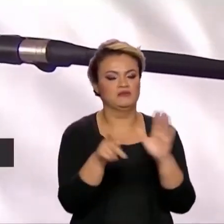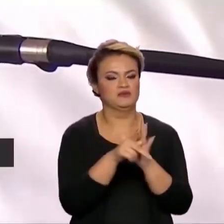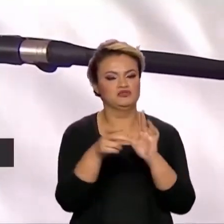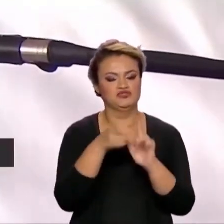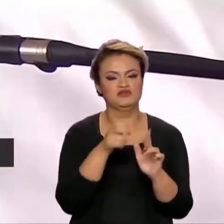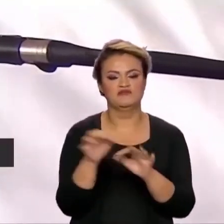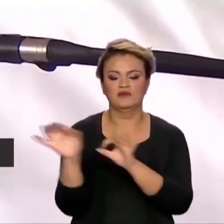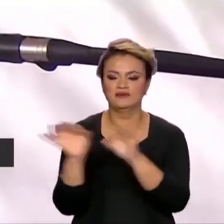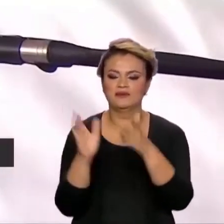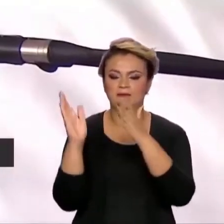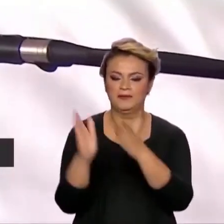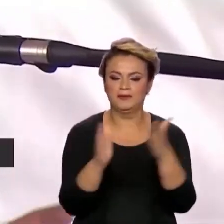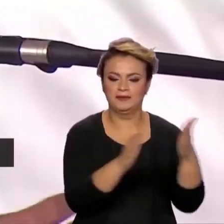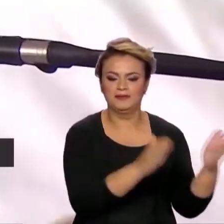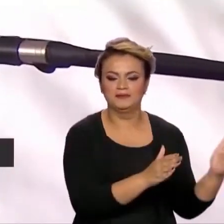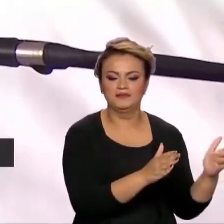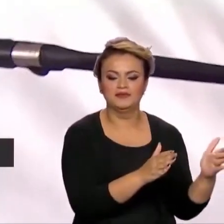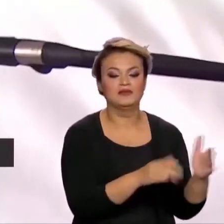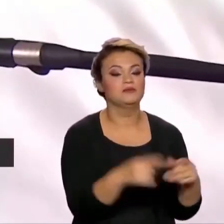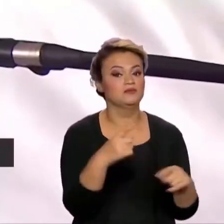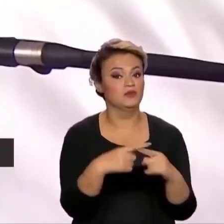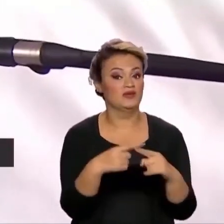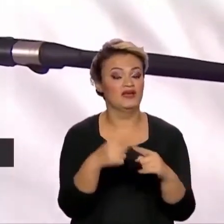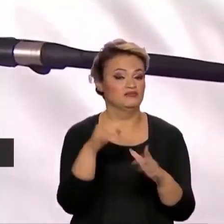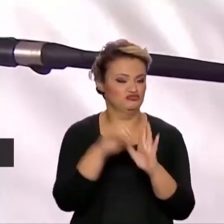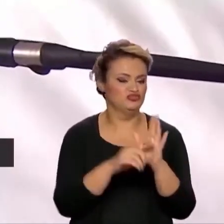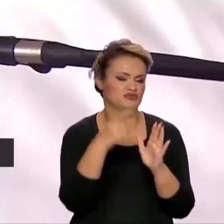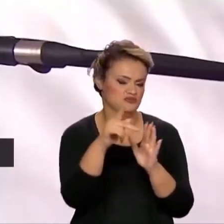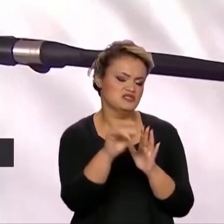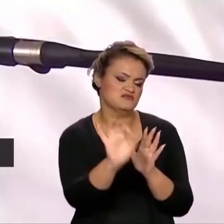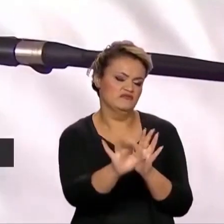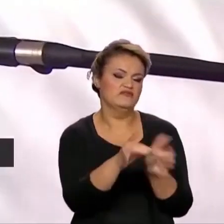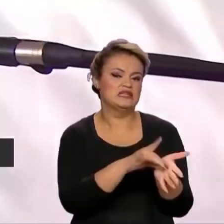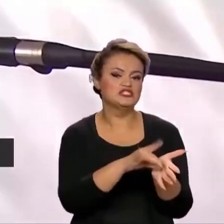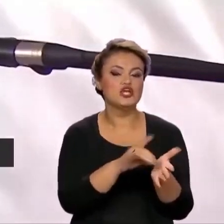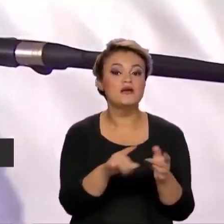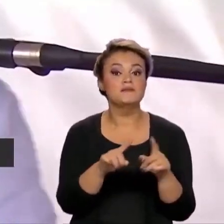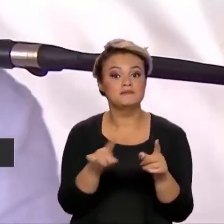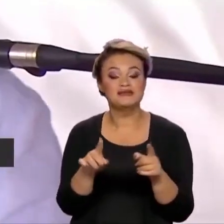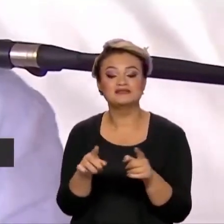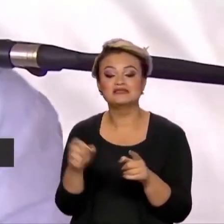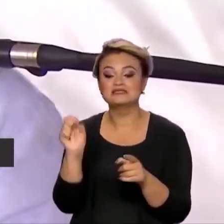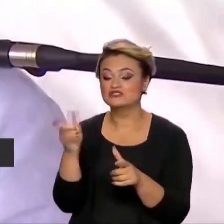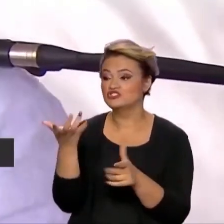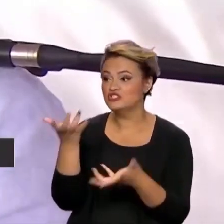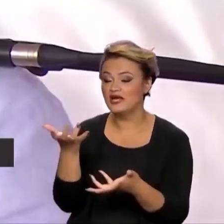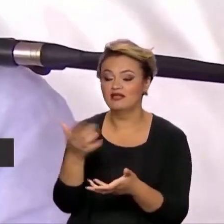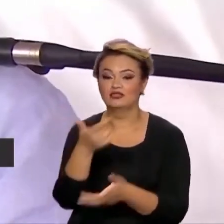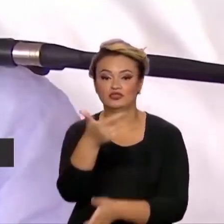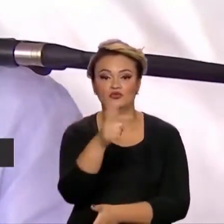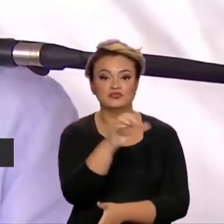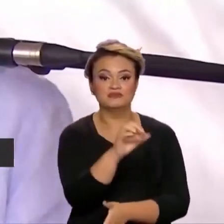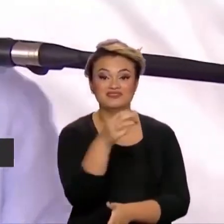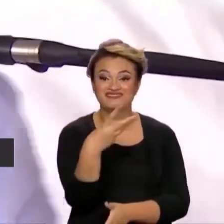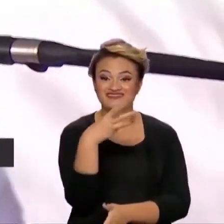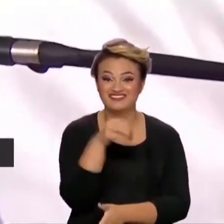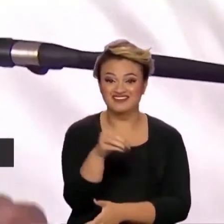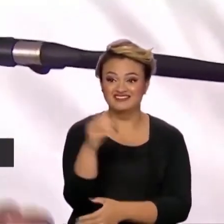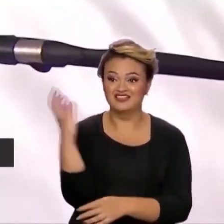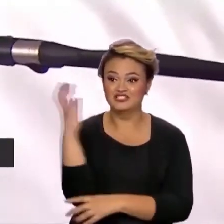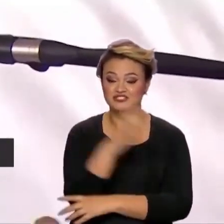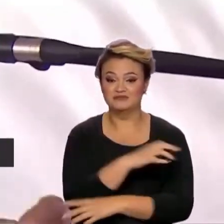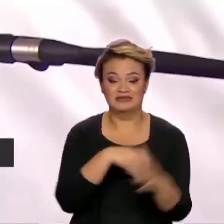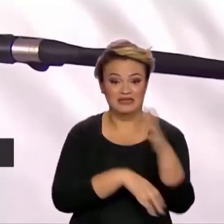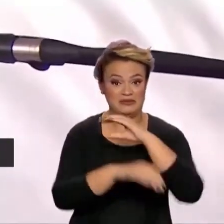indígenas. Não só porque é um direito de vocês, mas porque se a gente quer chegar em 2030 com